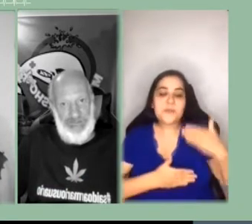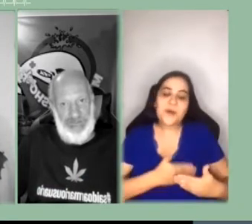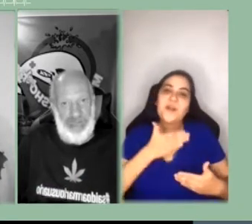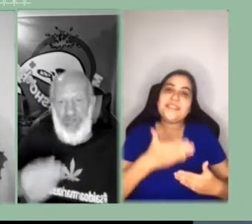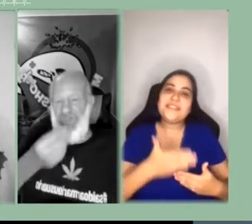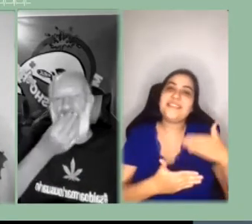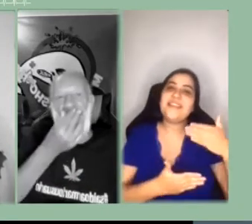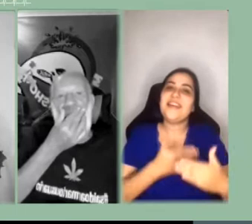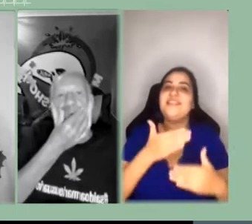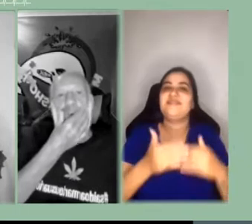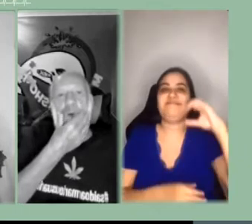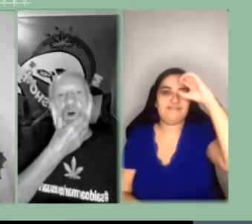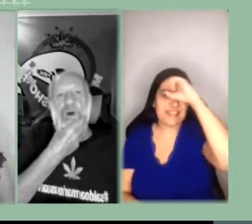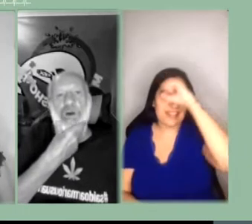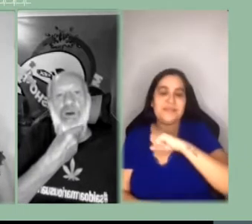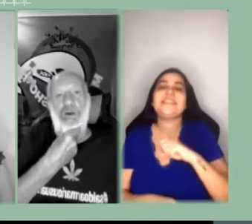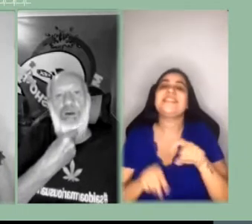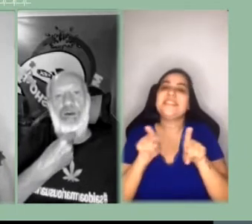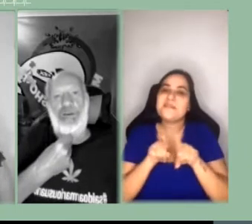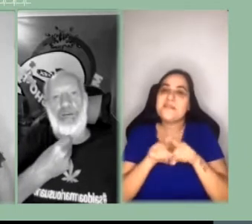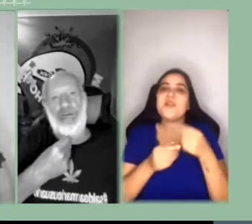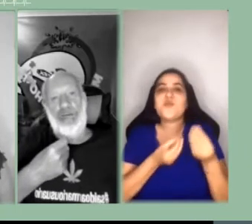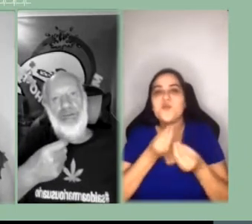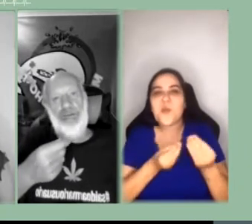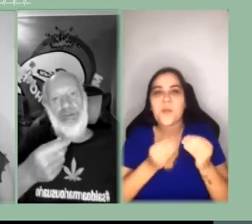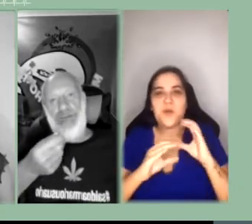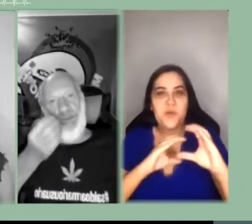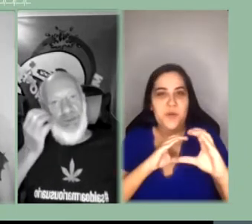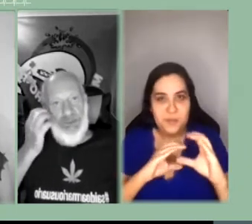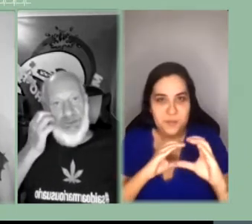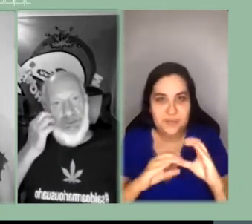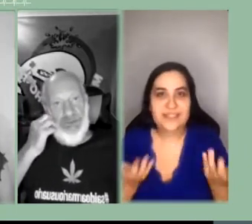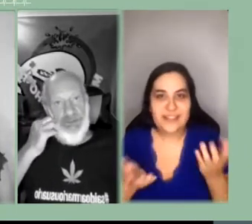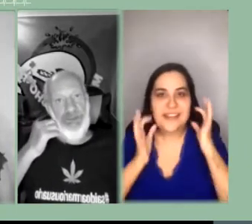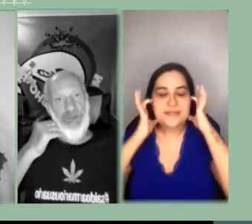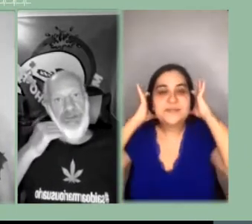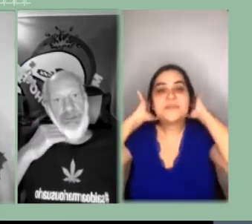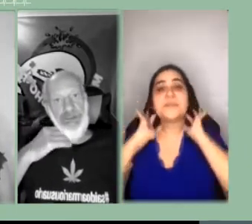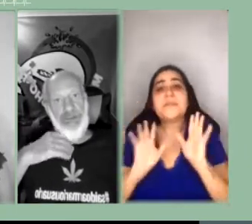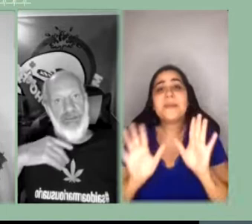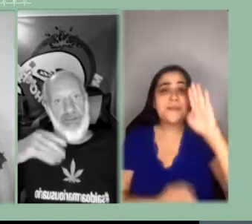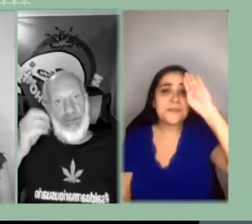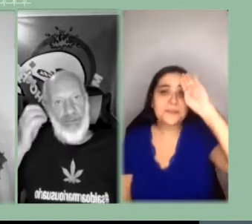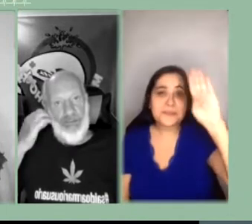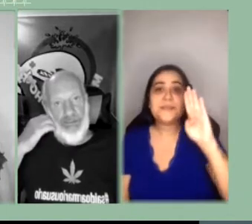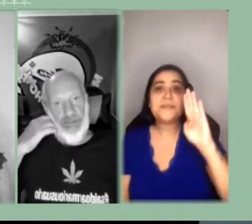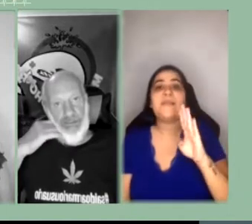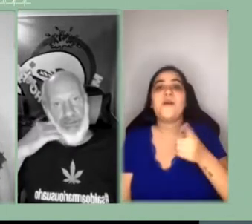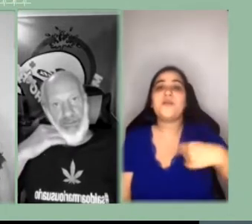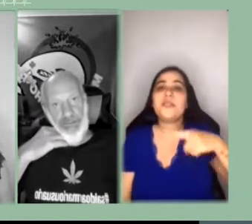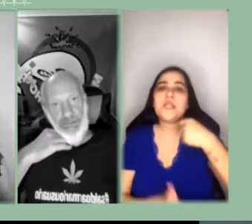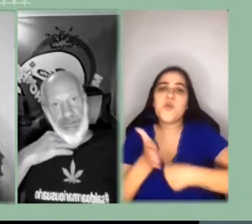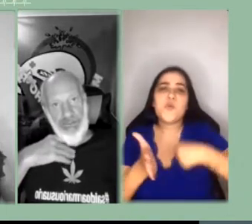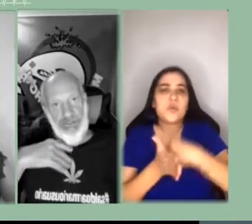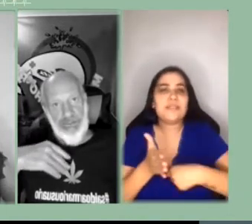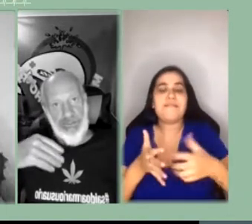nos comunicar dessa forma, mas principalmente nossa grande luta aqui é compartilhar